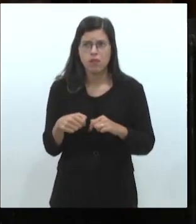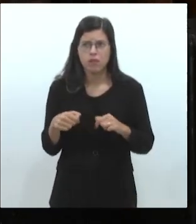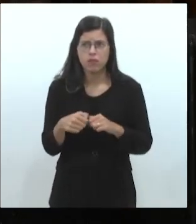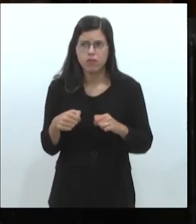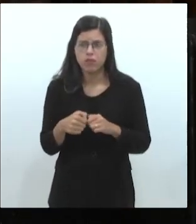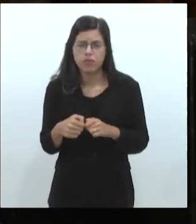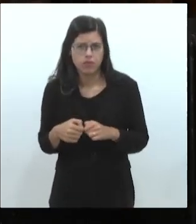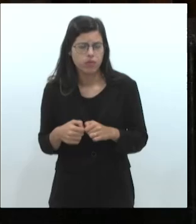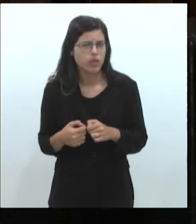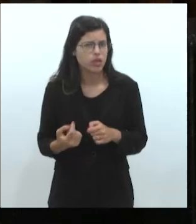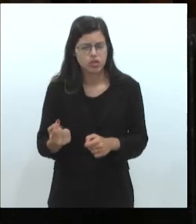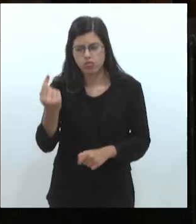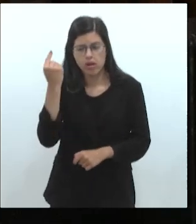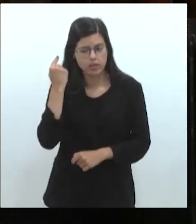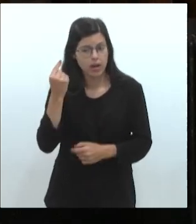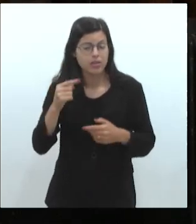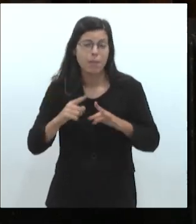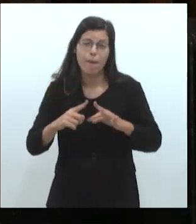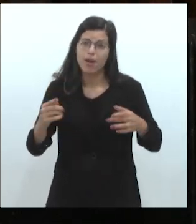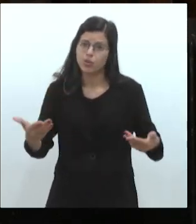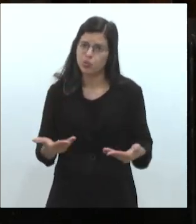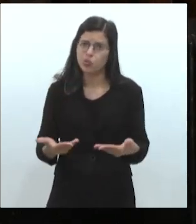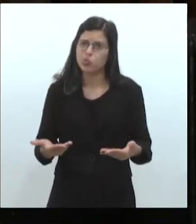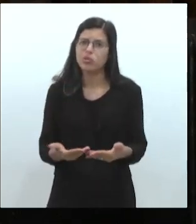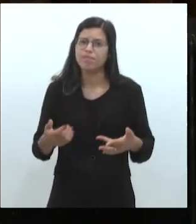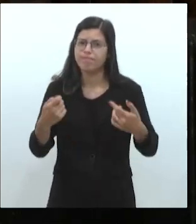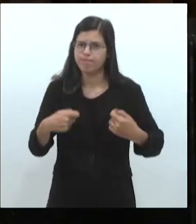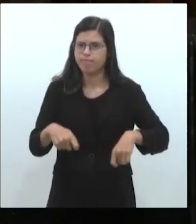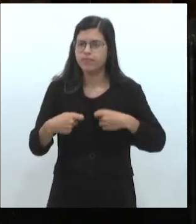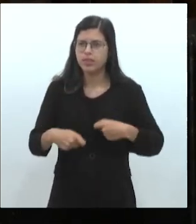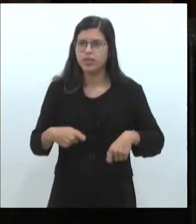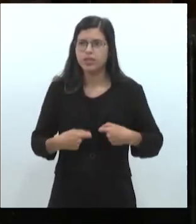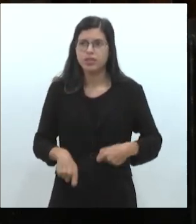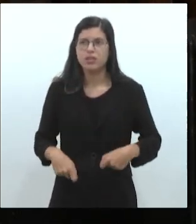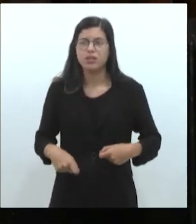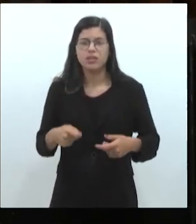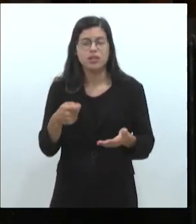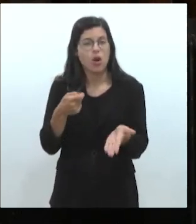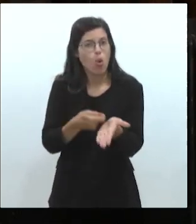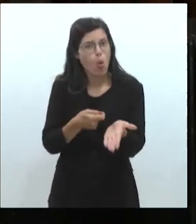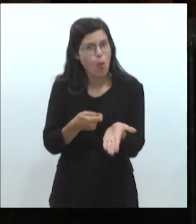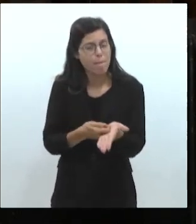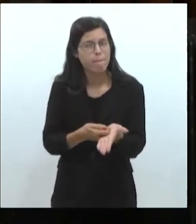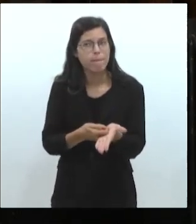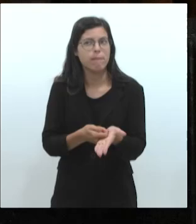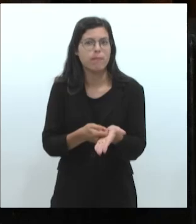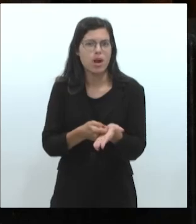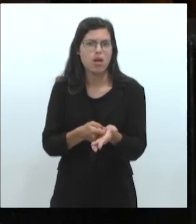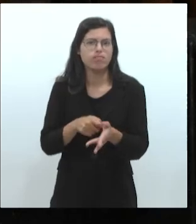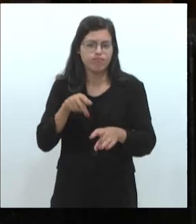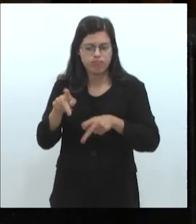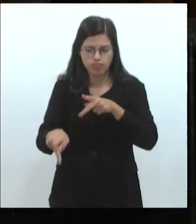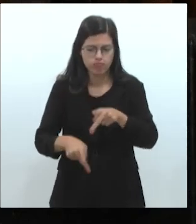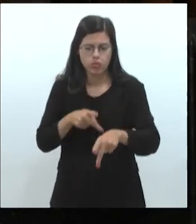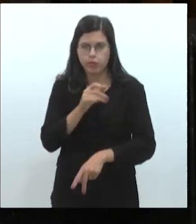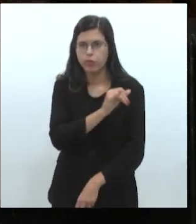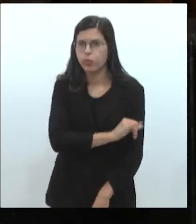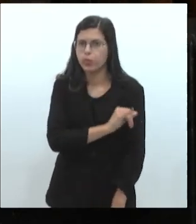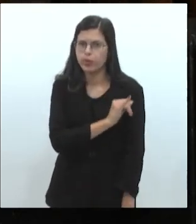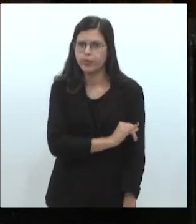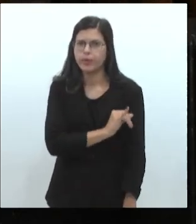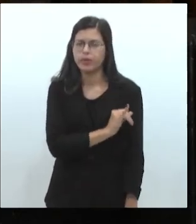meu candidato, mas hoje é necessário que a gente comece a cobrança árdua pelo povo do Rio de Janeiro, para que a